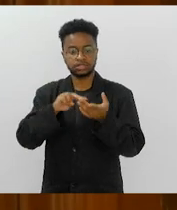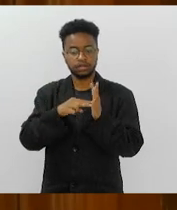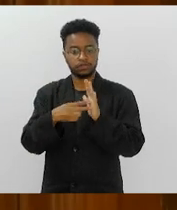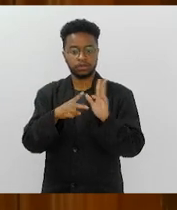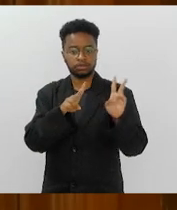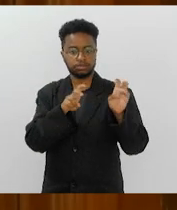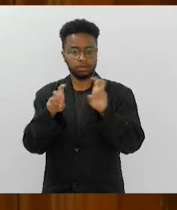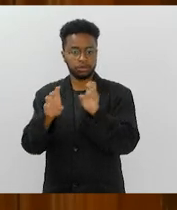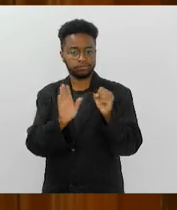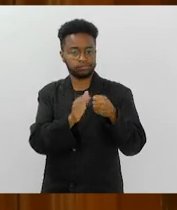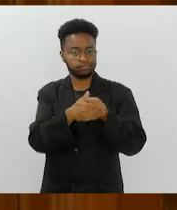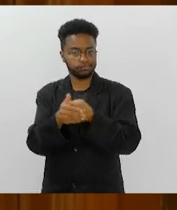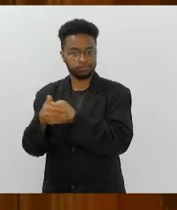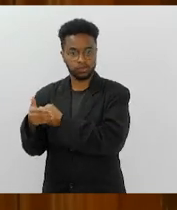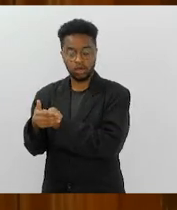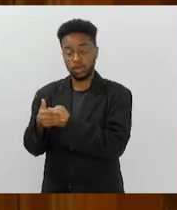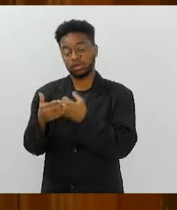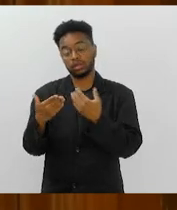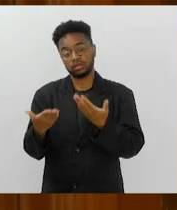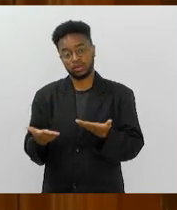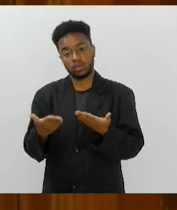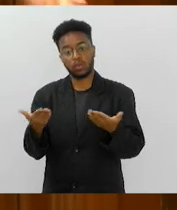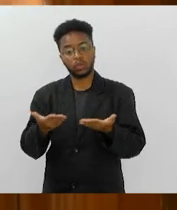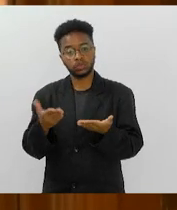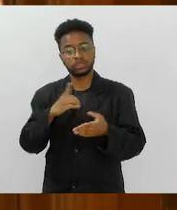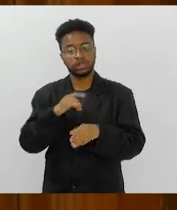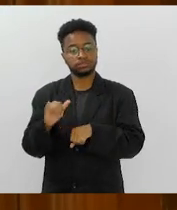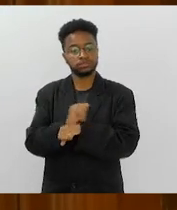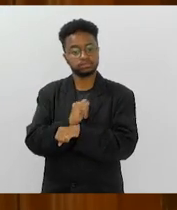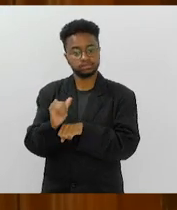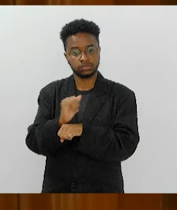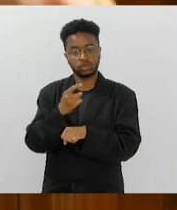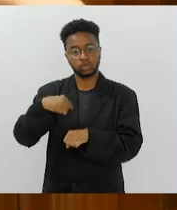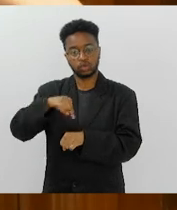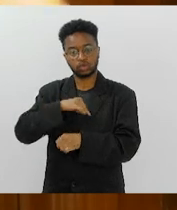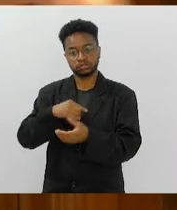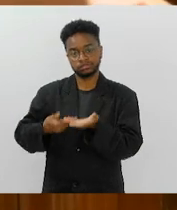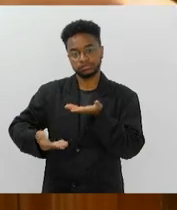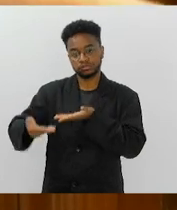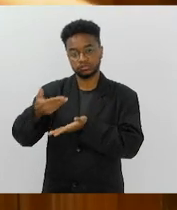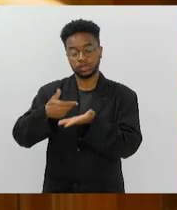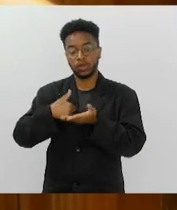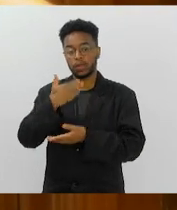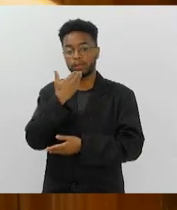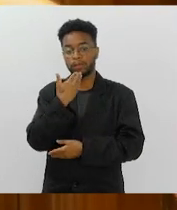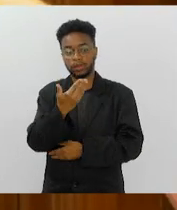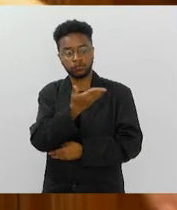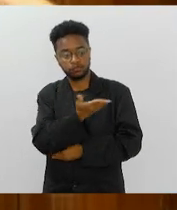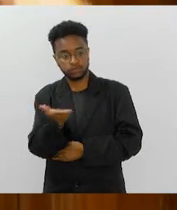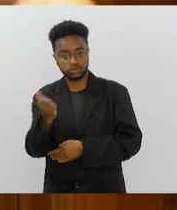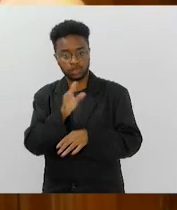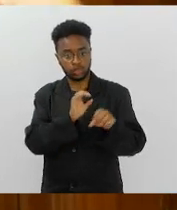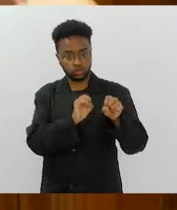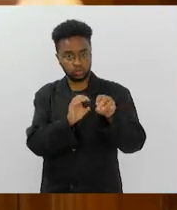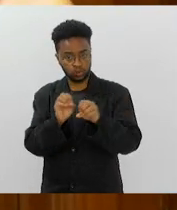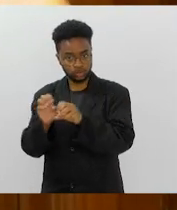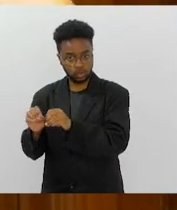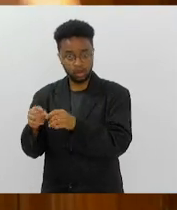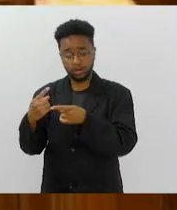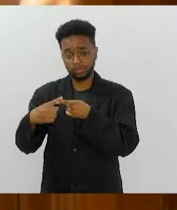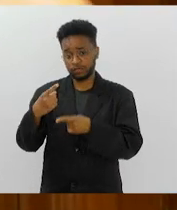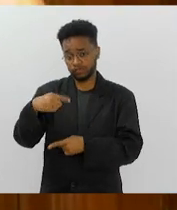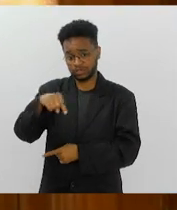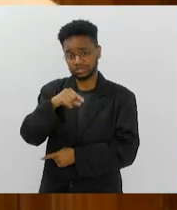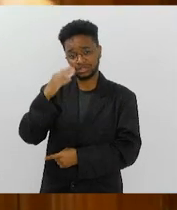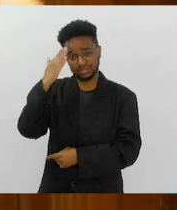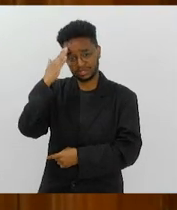nós temos ferramentas para lidar com isso. Então, eu rogo aos senhores educadores que estão lá, né, que só quem sabe, só